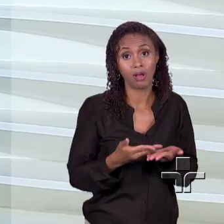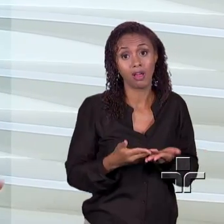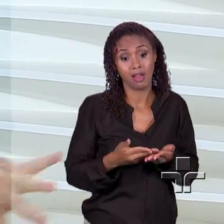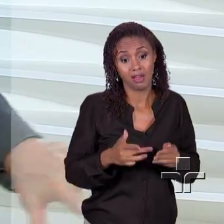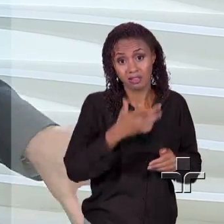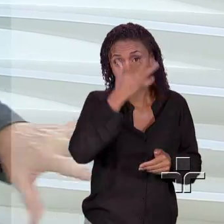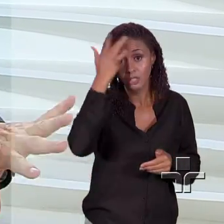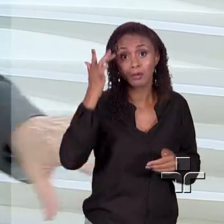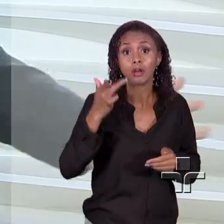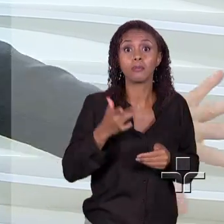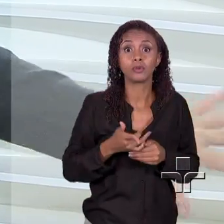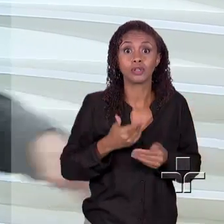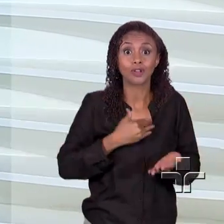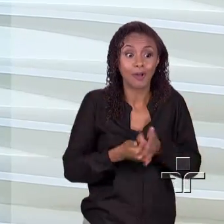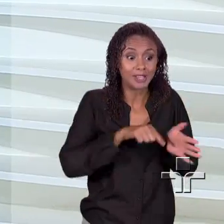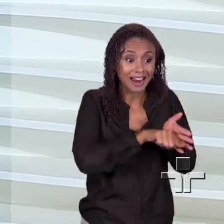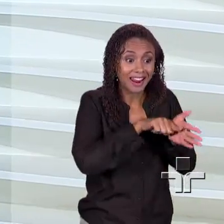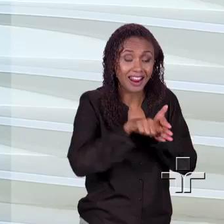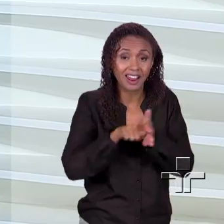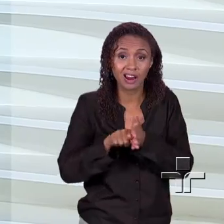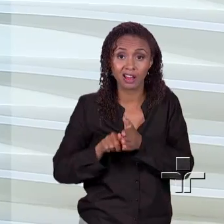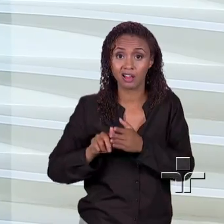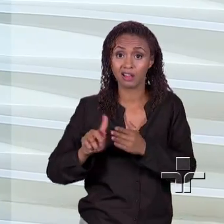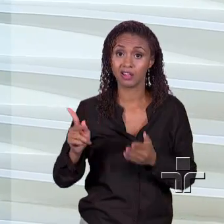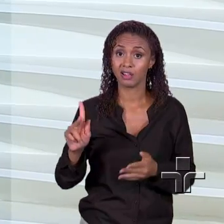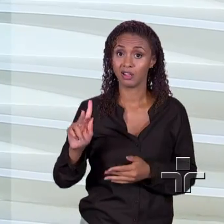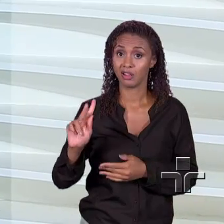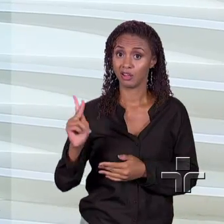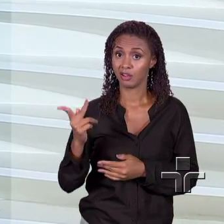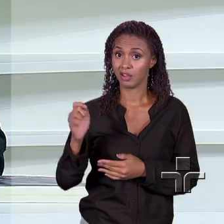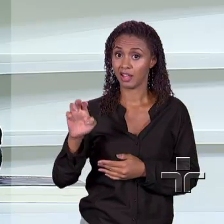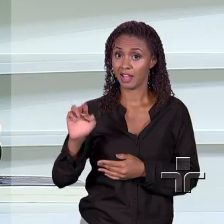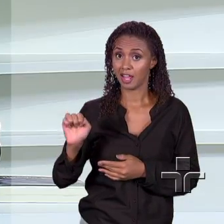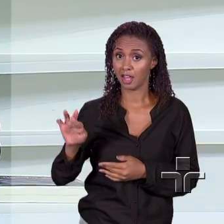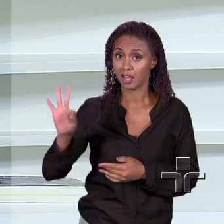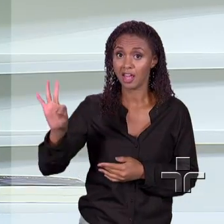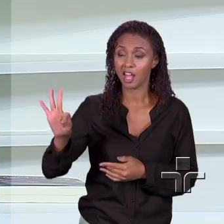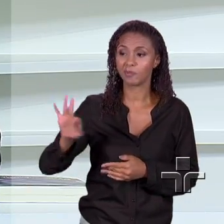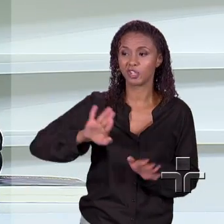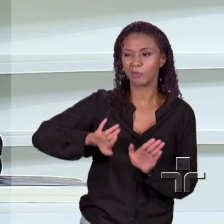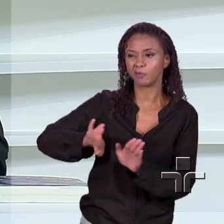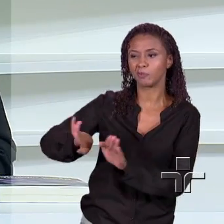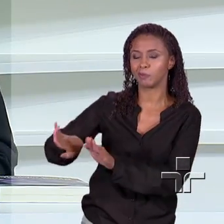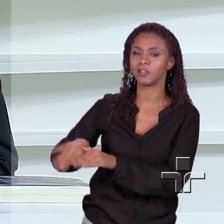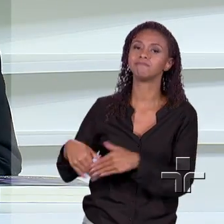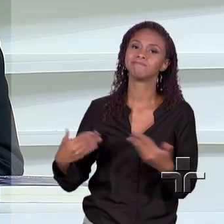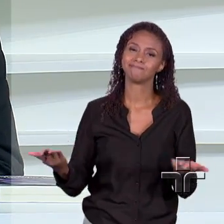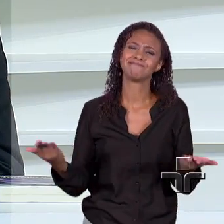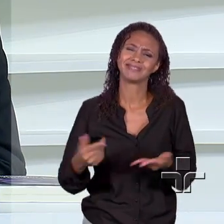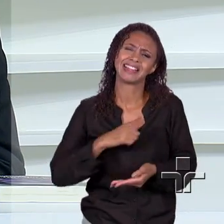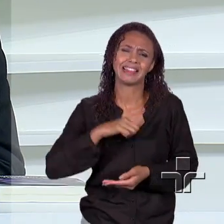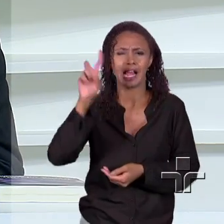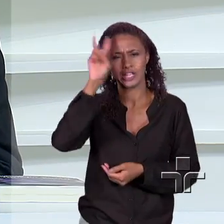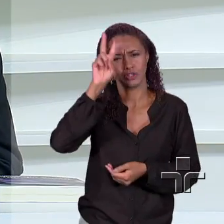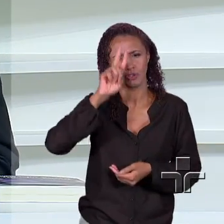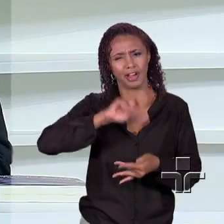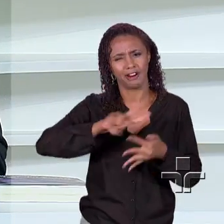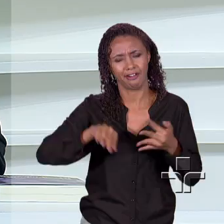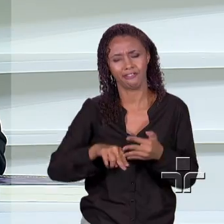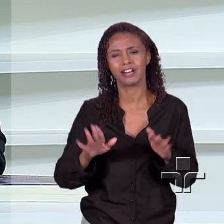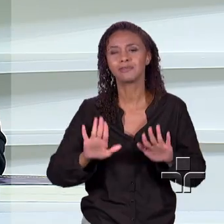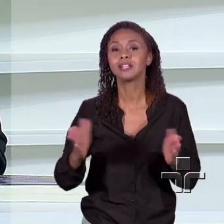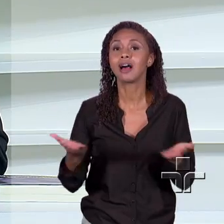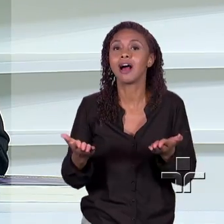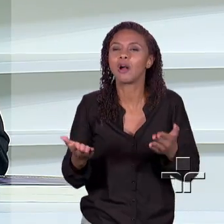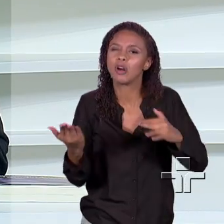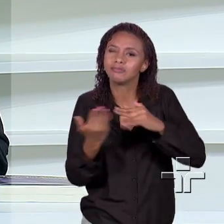Daniel ficava meio marginalizado nessa história. Agora, James, a gente tem muita história para contar aqui. Nós vamos agora para um